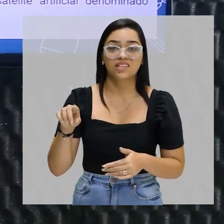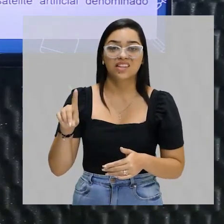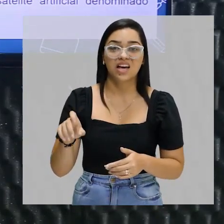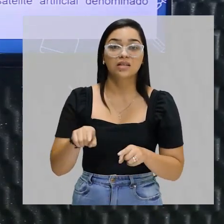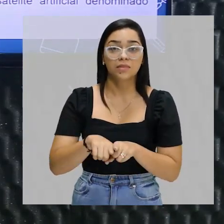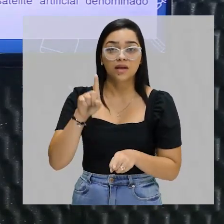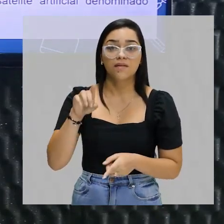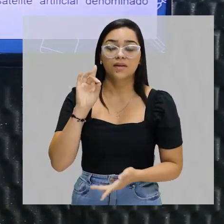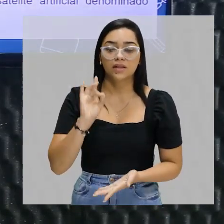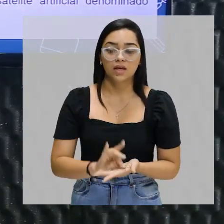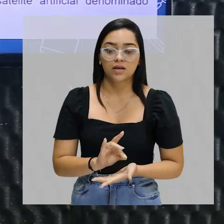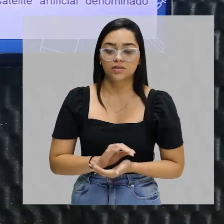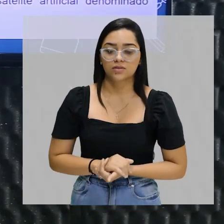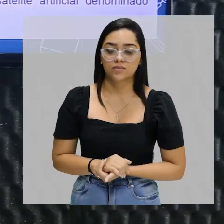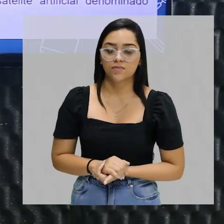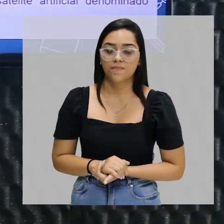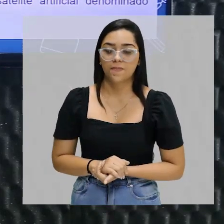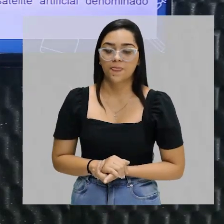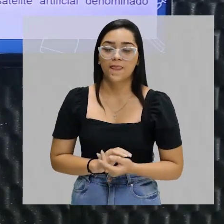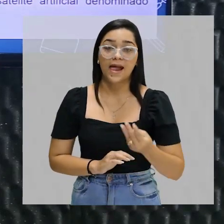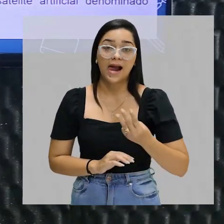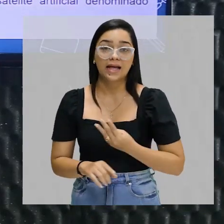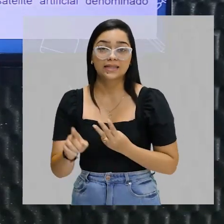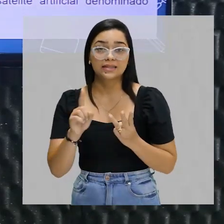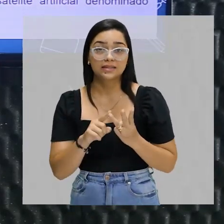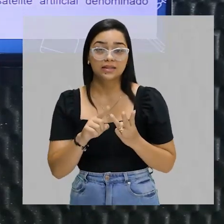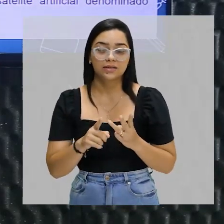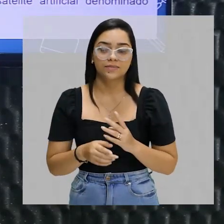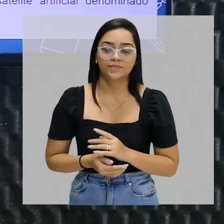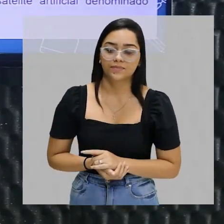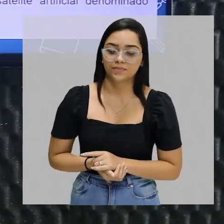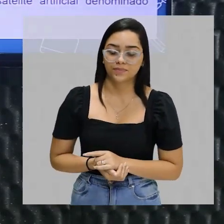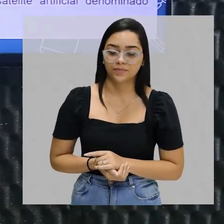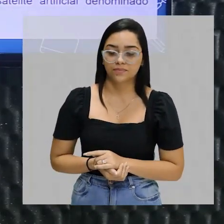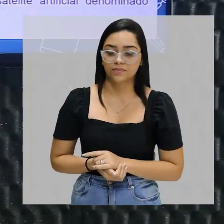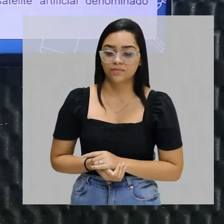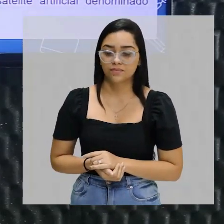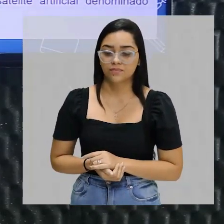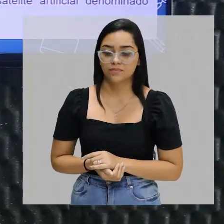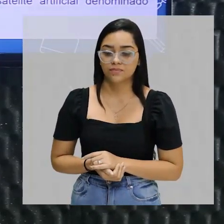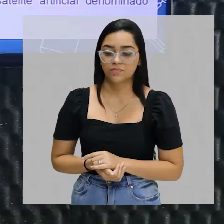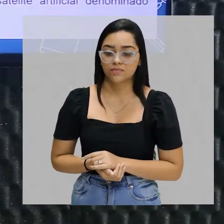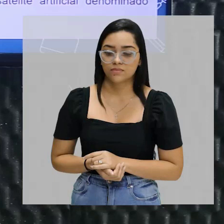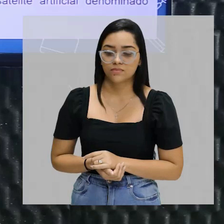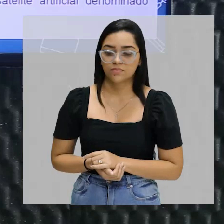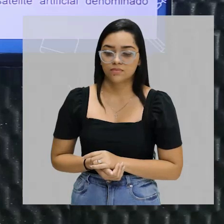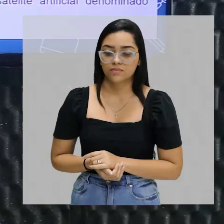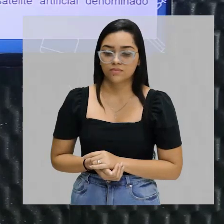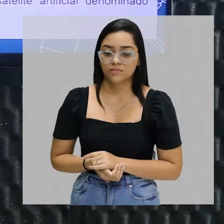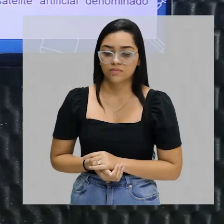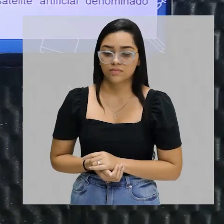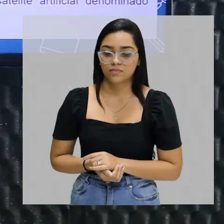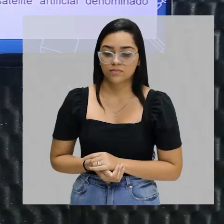de fato é correto galera tá certo terceiro a corrida espacial foi marcada pelo pioneirismo soviético